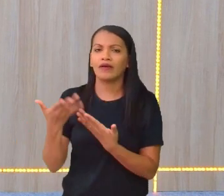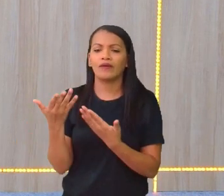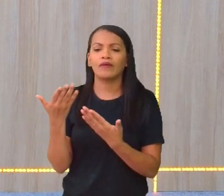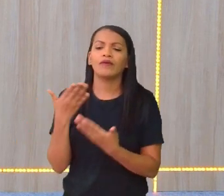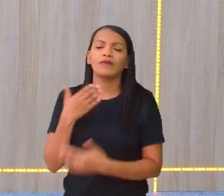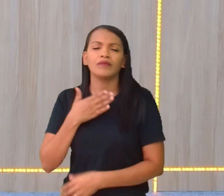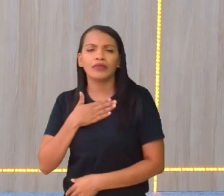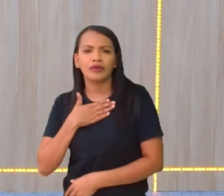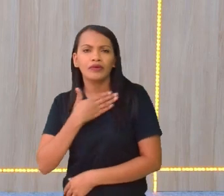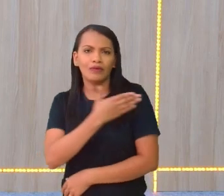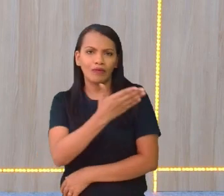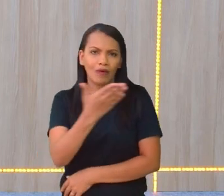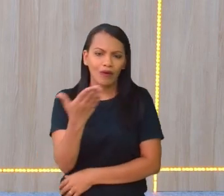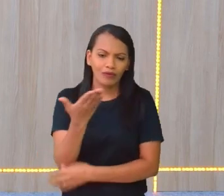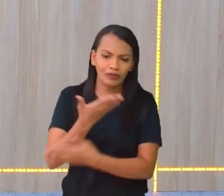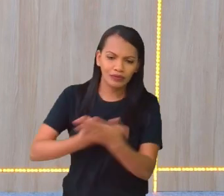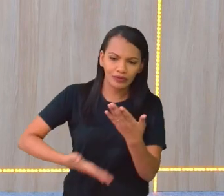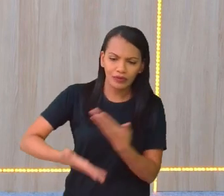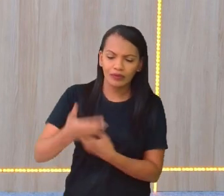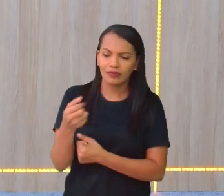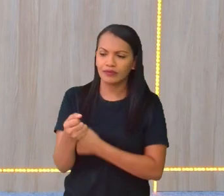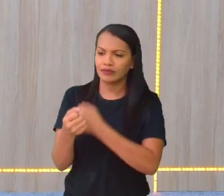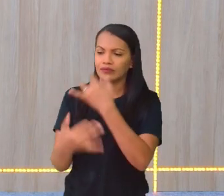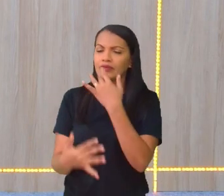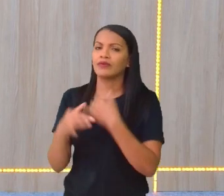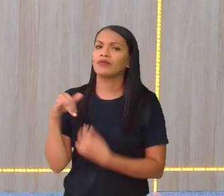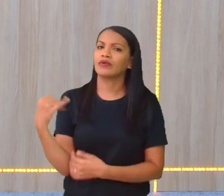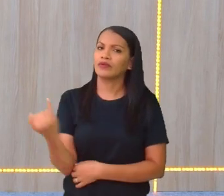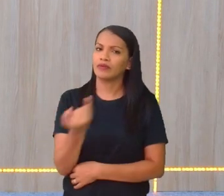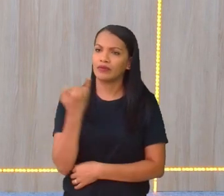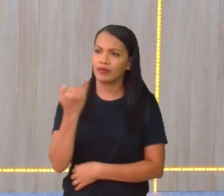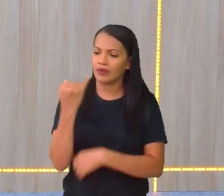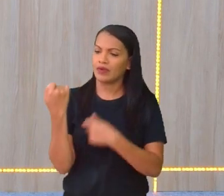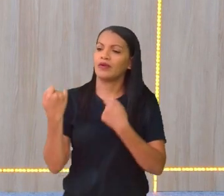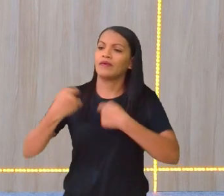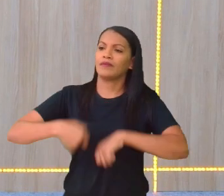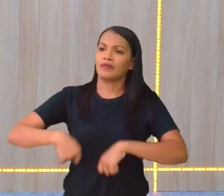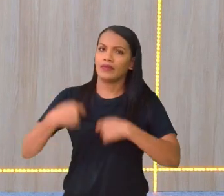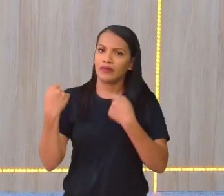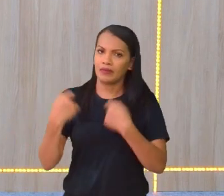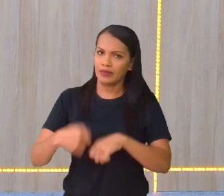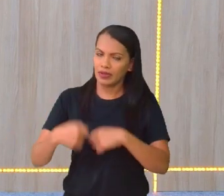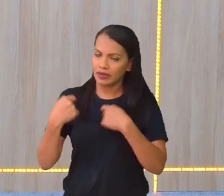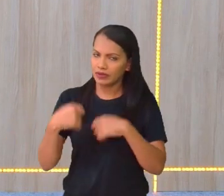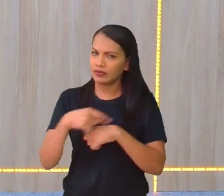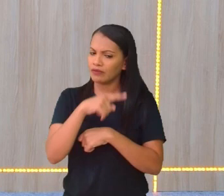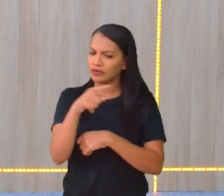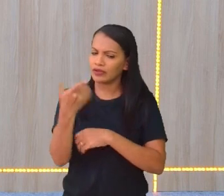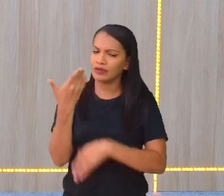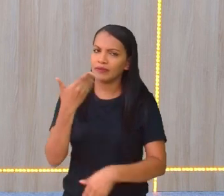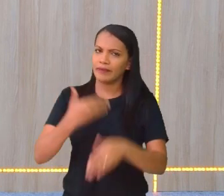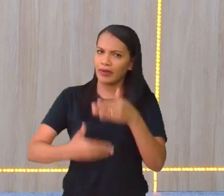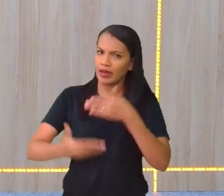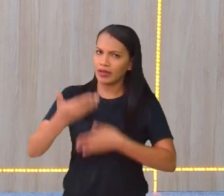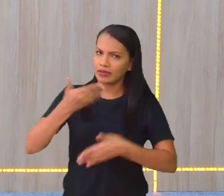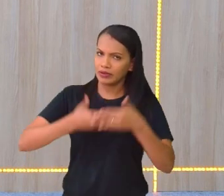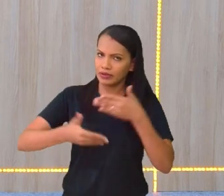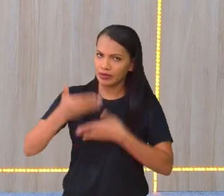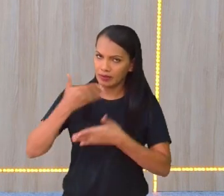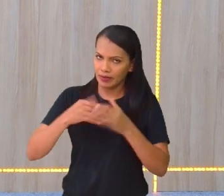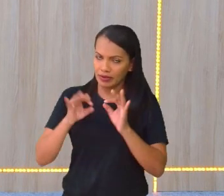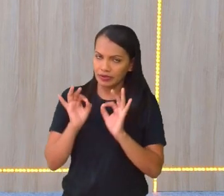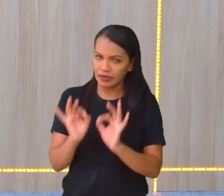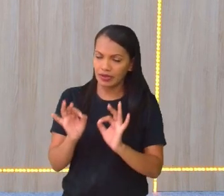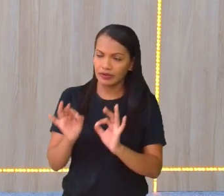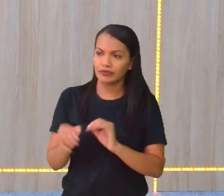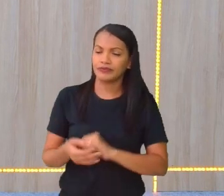vocês nesta ferramenta tão importante que precisa, não é, ser movimentada por todos